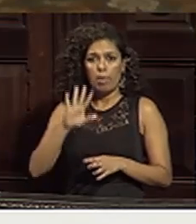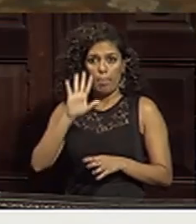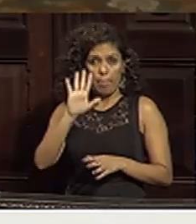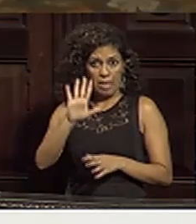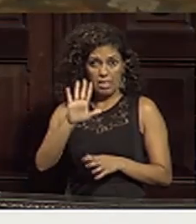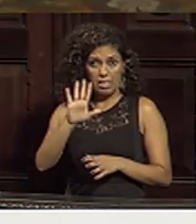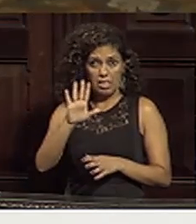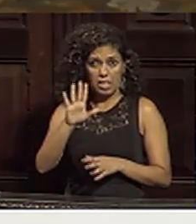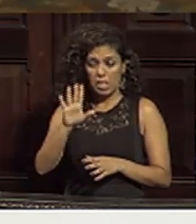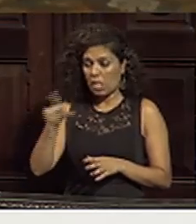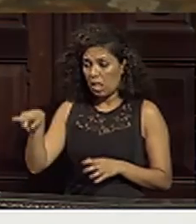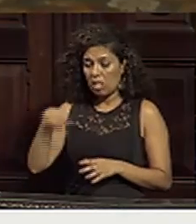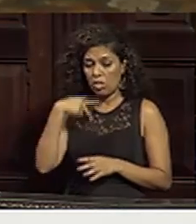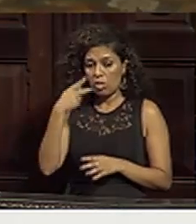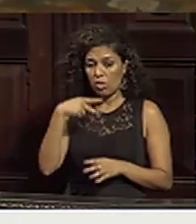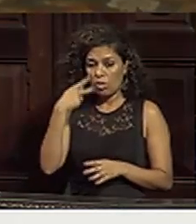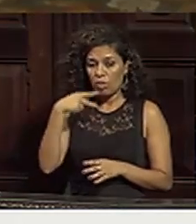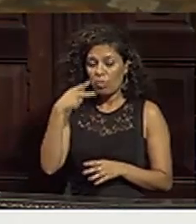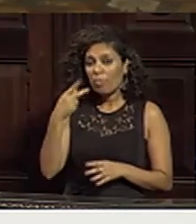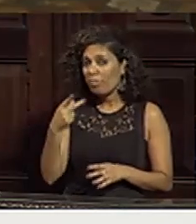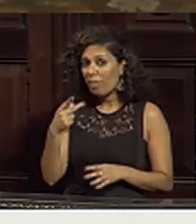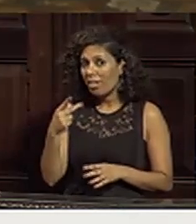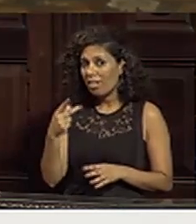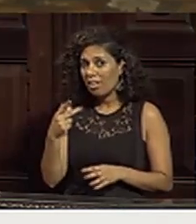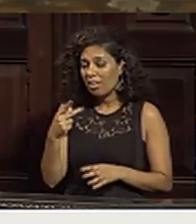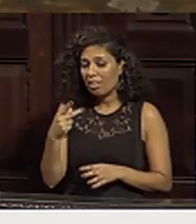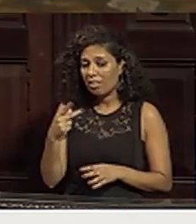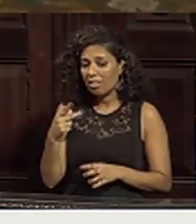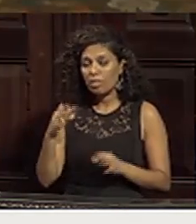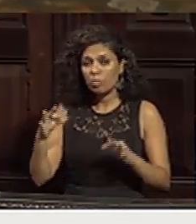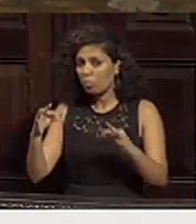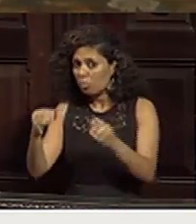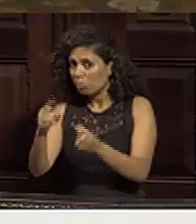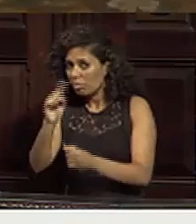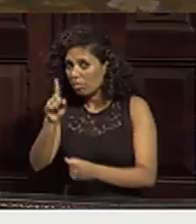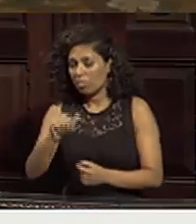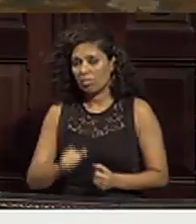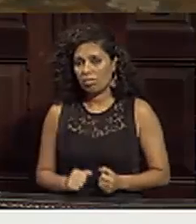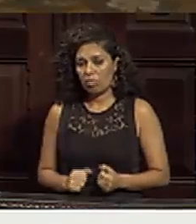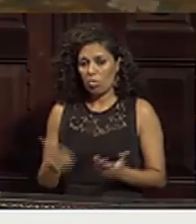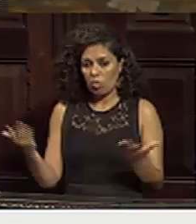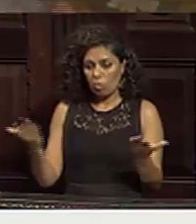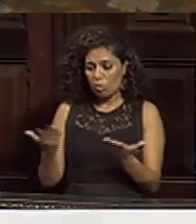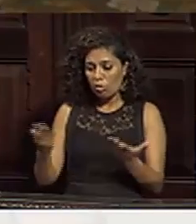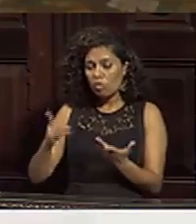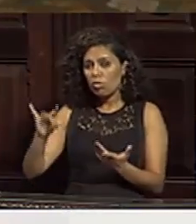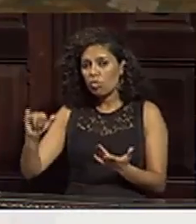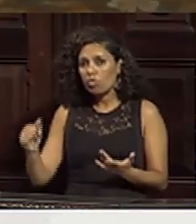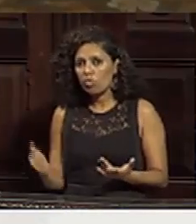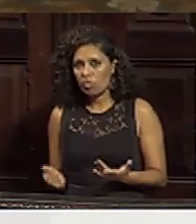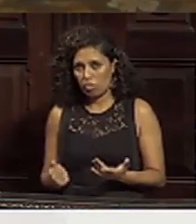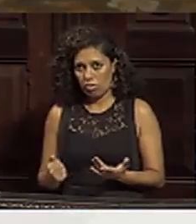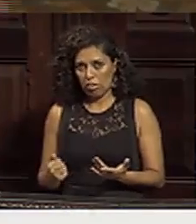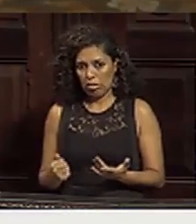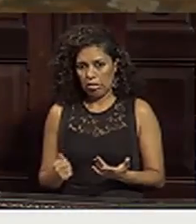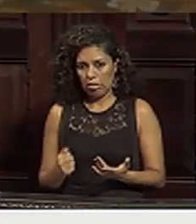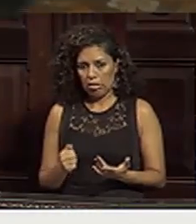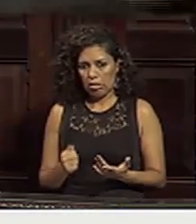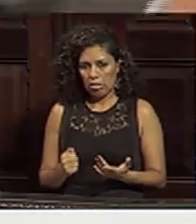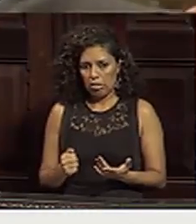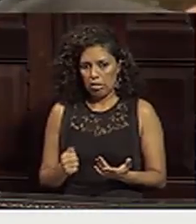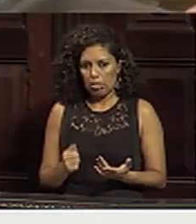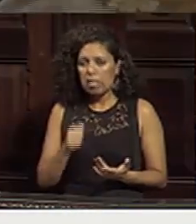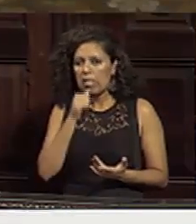figura do atentado ao pudor ainda existe nos dias de hoje. Se porventura, gordo